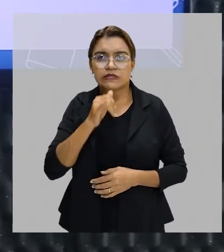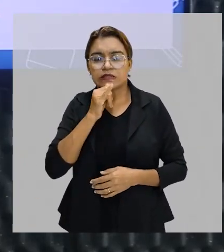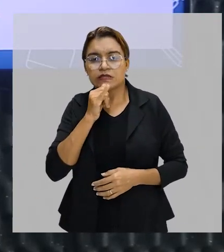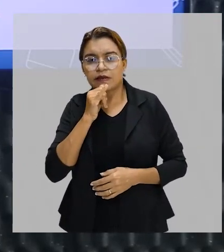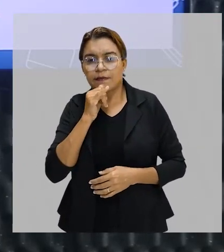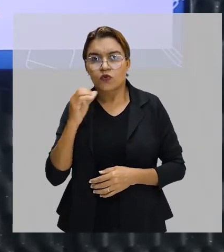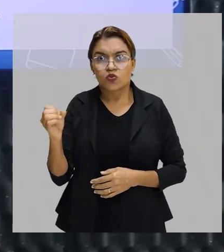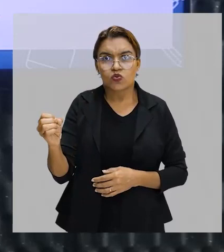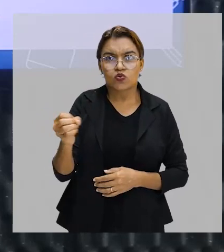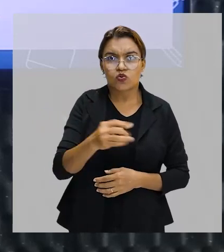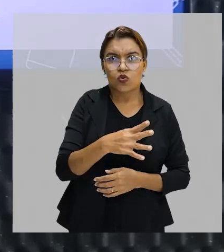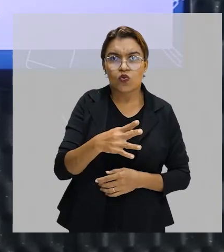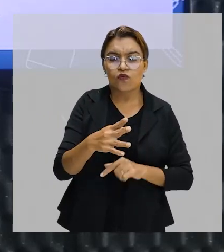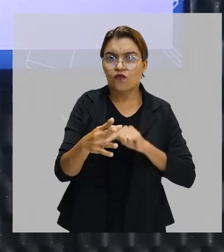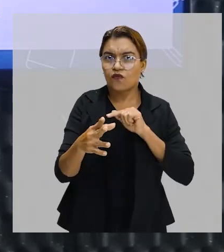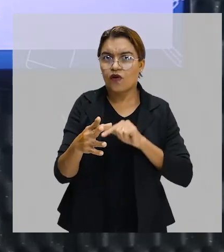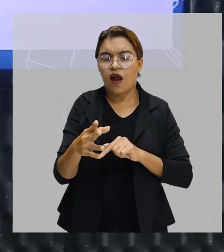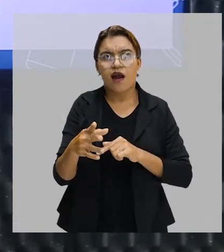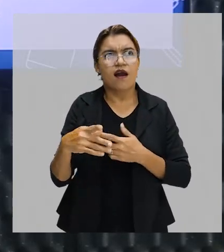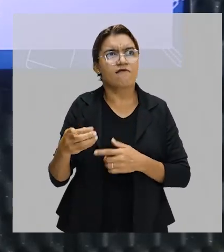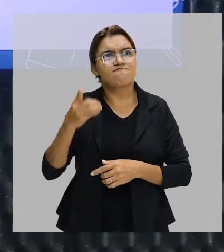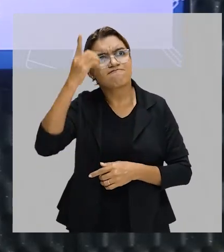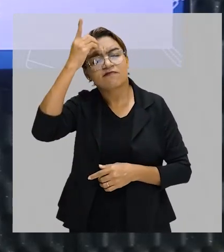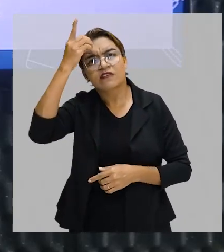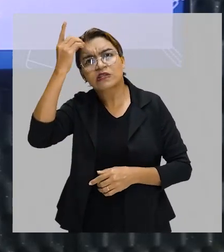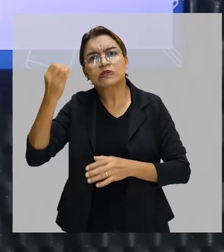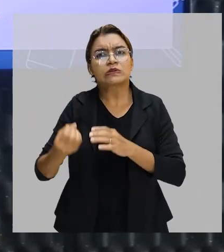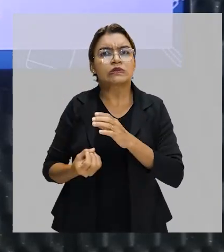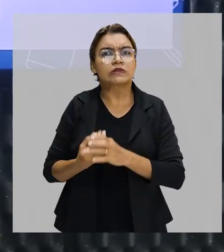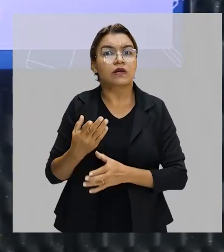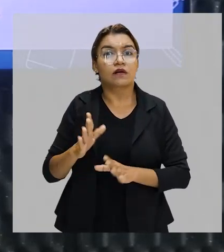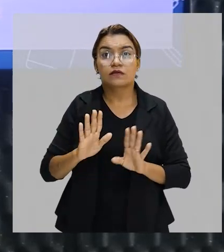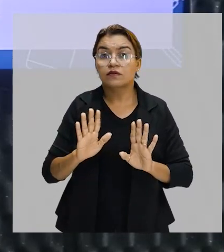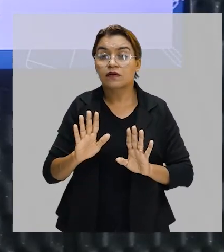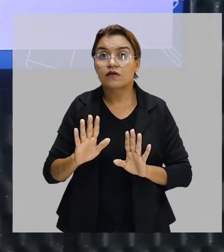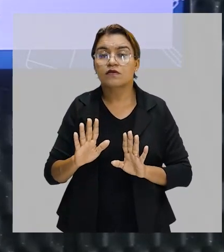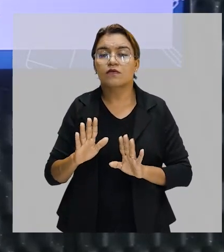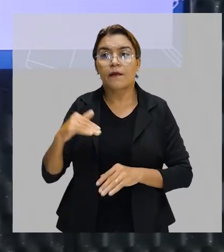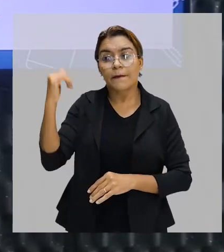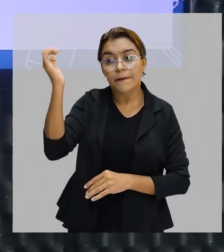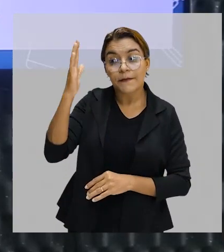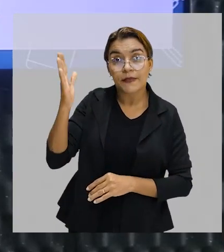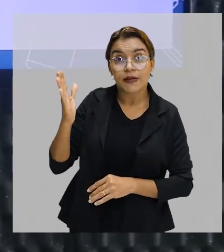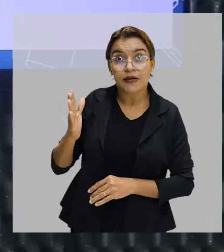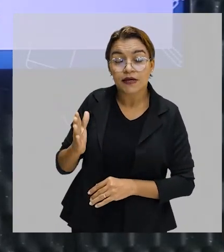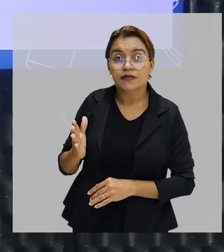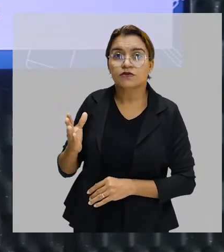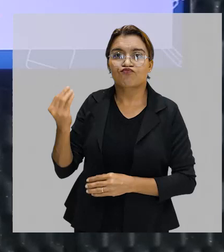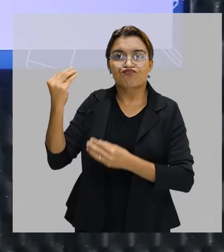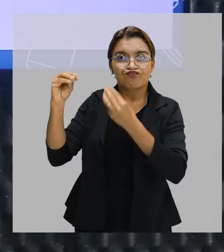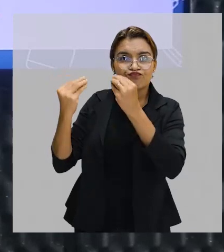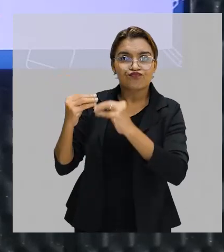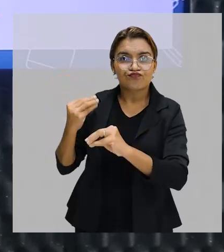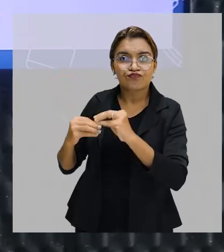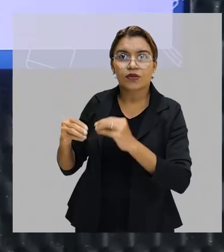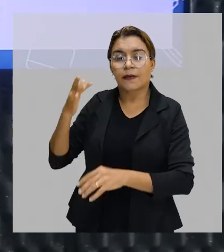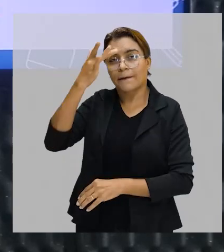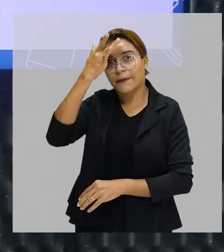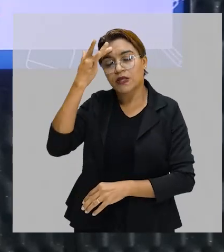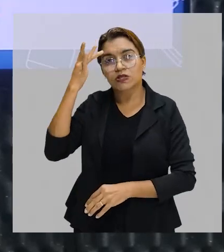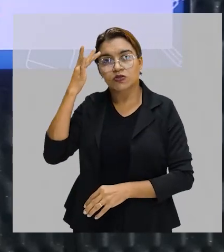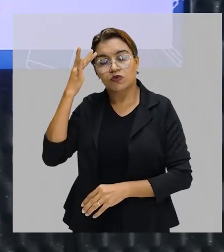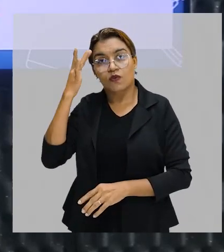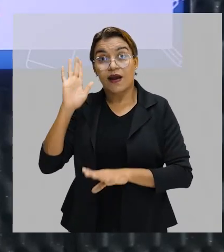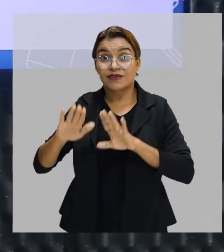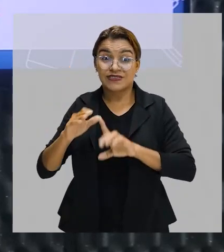algo que eu estou inventando. Eu estou inserindo no cenário brasileiro pessoas, parte da sociedade que